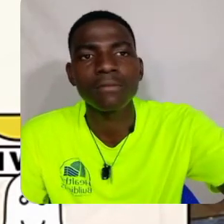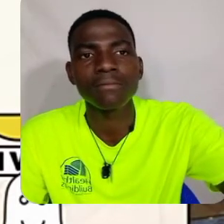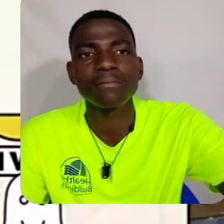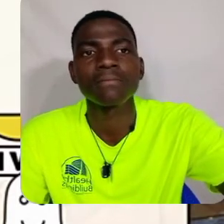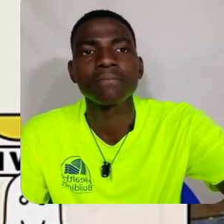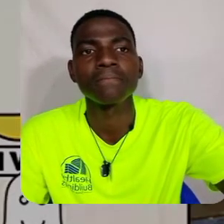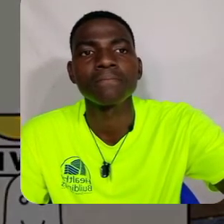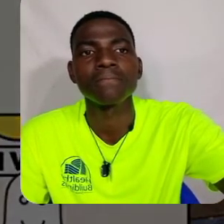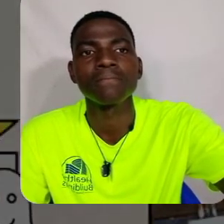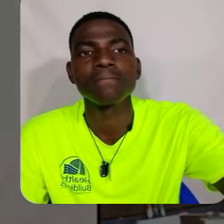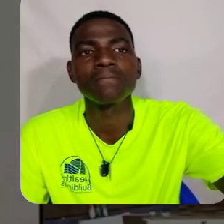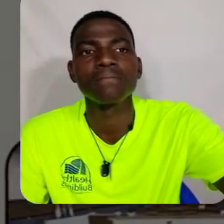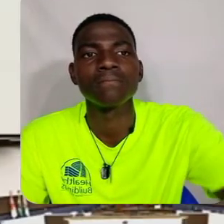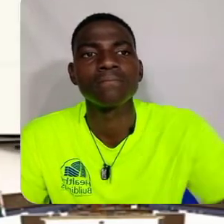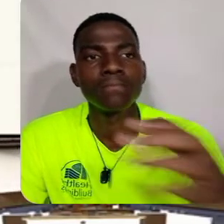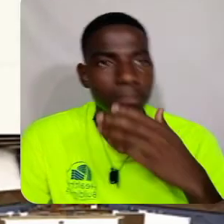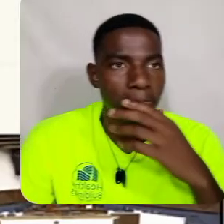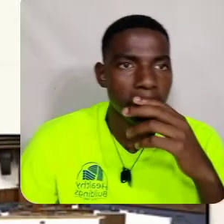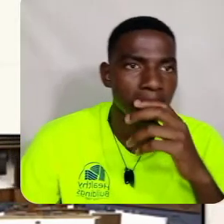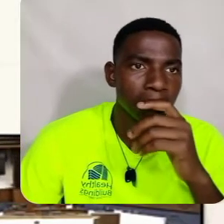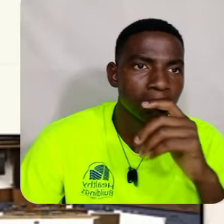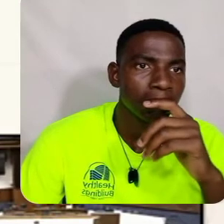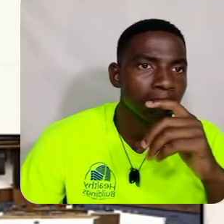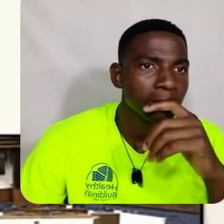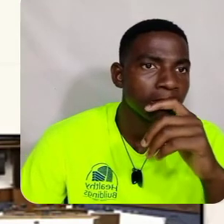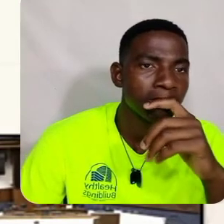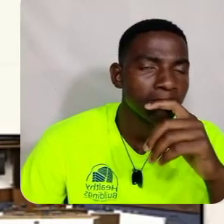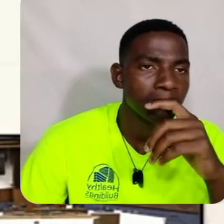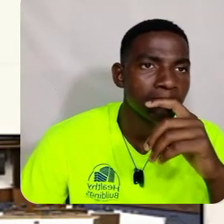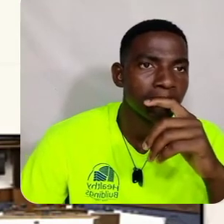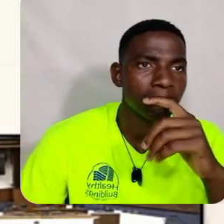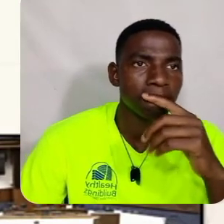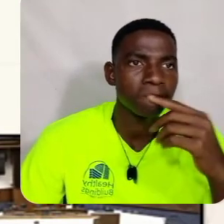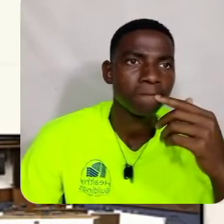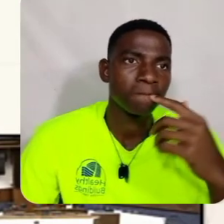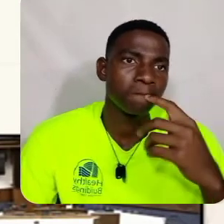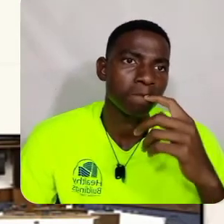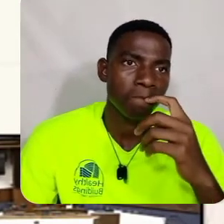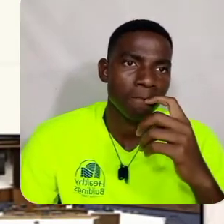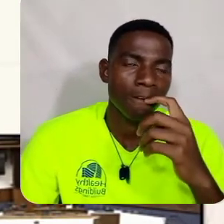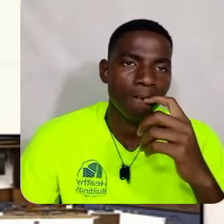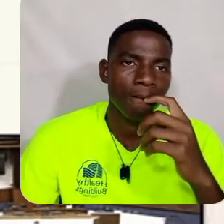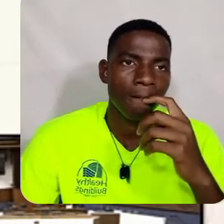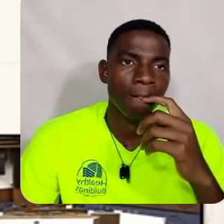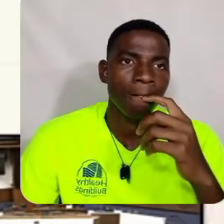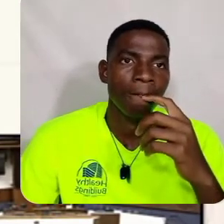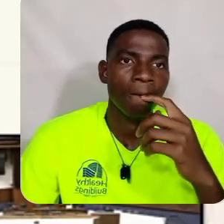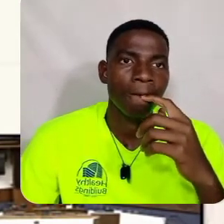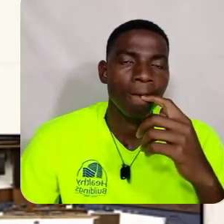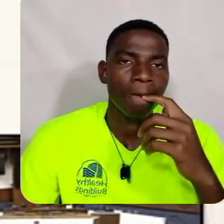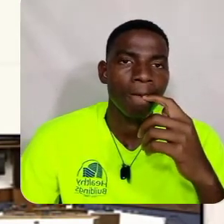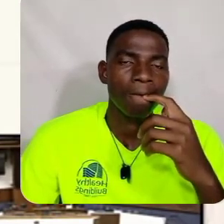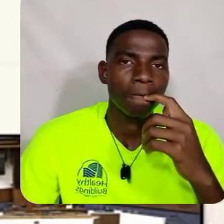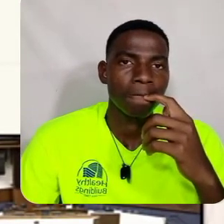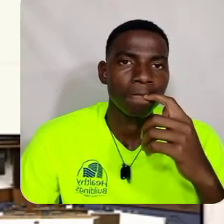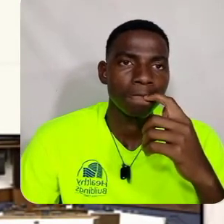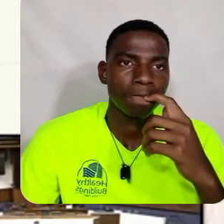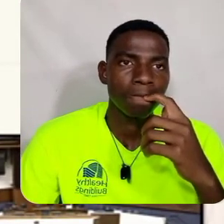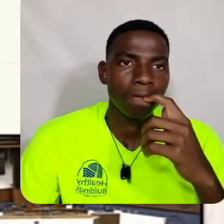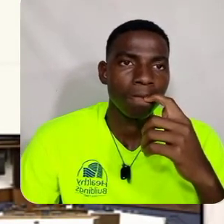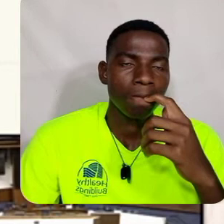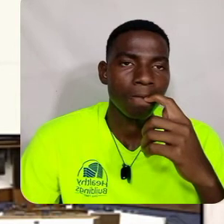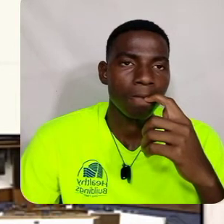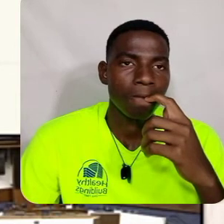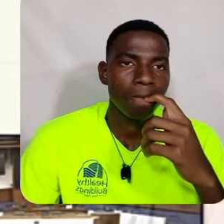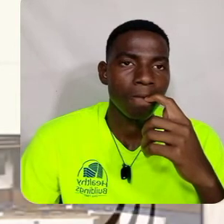entender. Na Câmara Municipal, o número de vereador depende do número da população daquela cidade. E lá, eles propõem leis